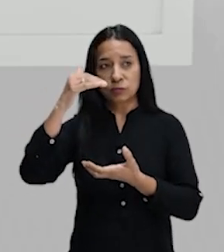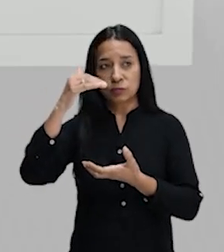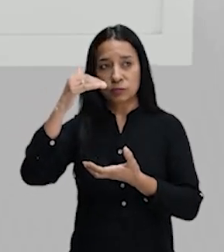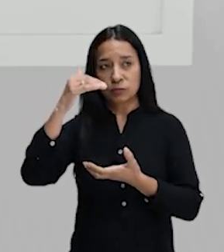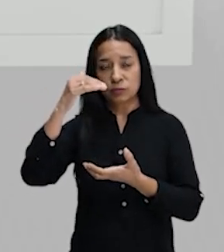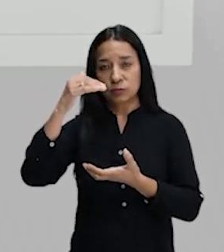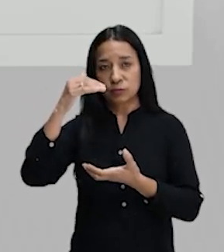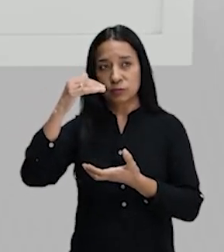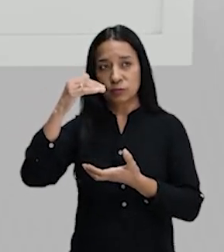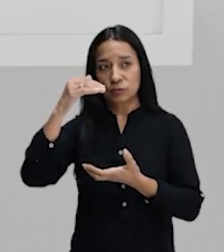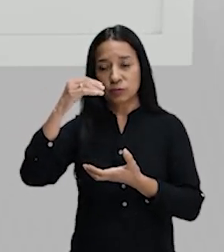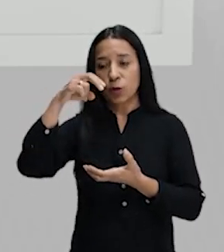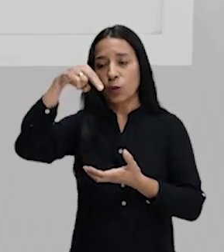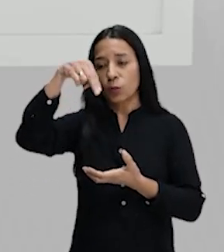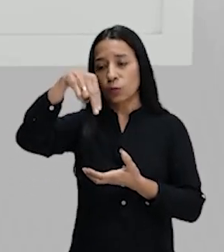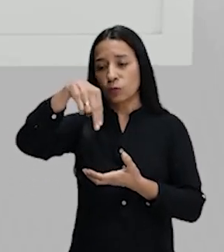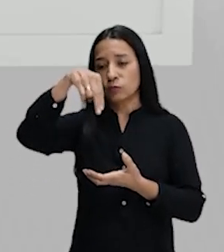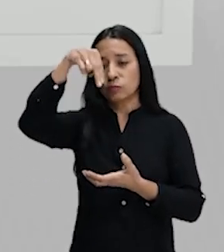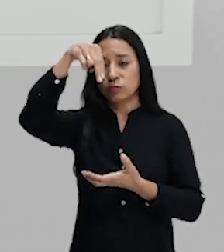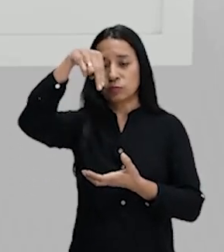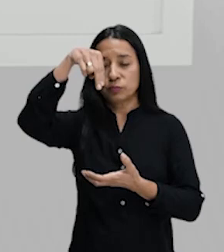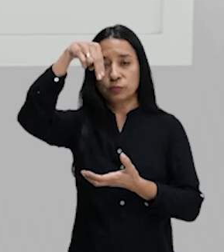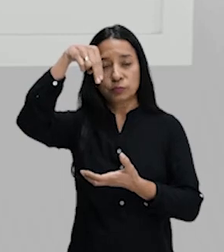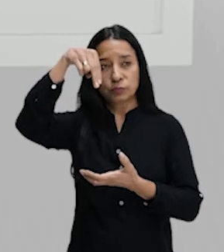ser o nosso norte